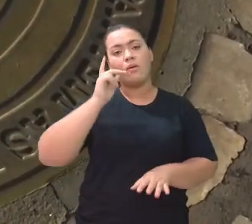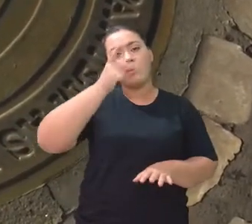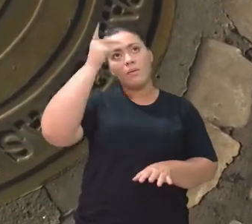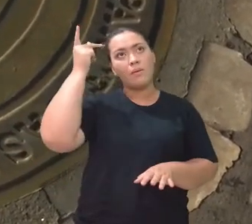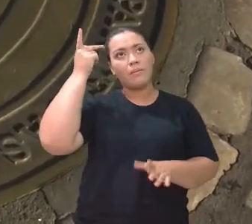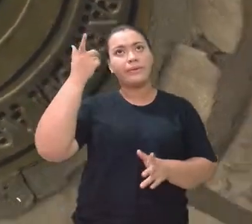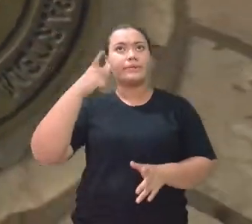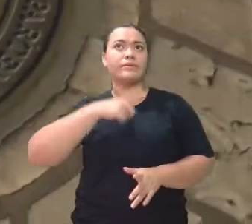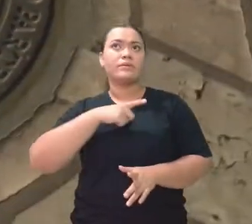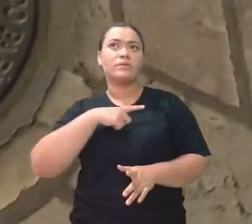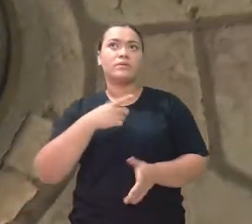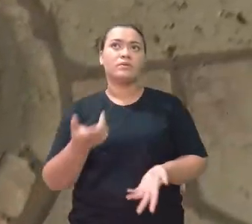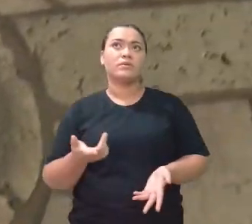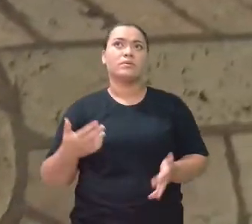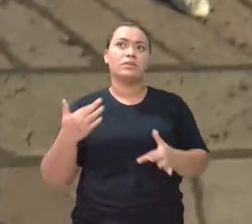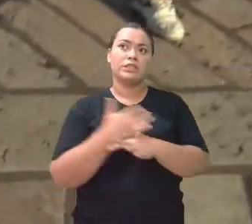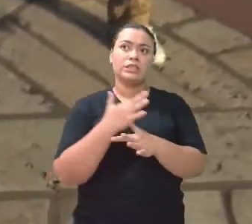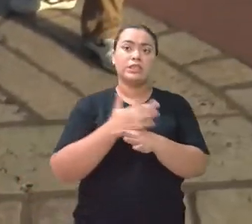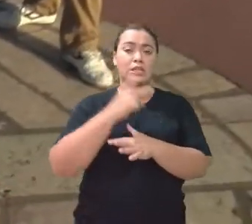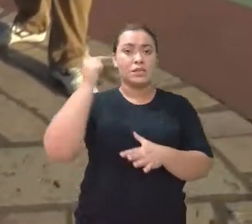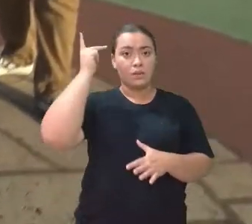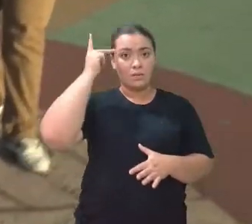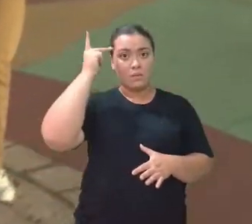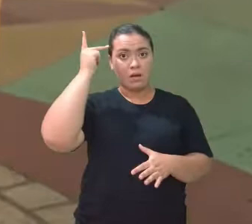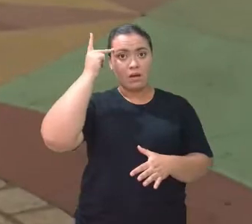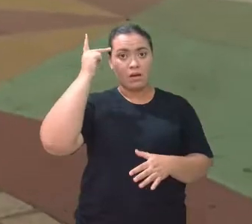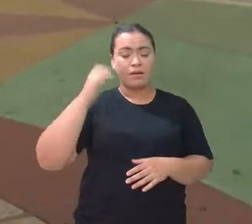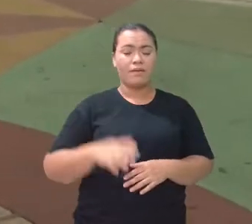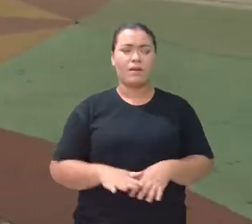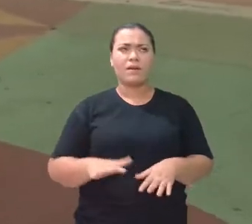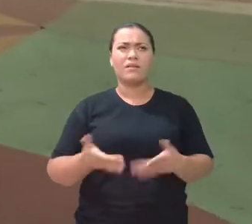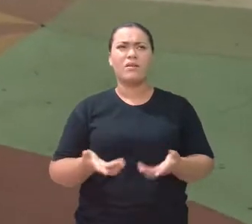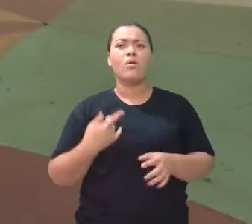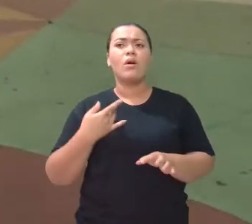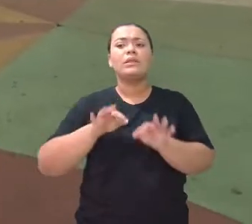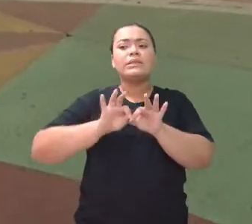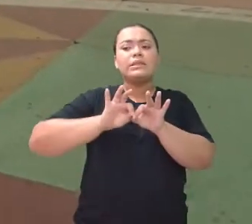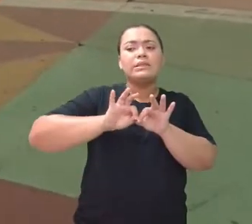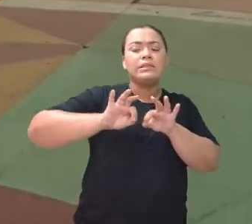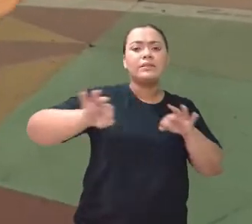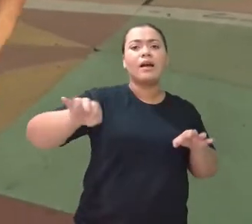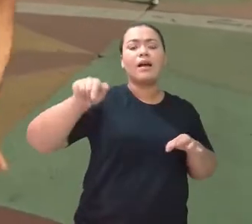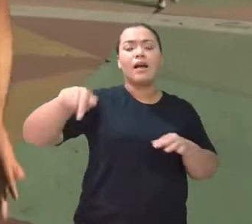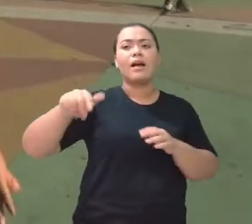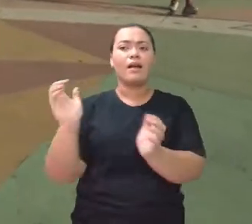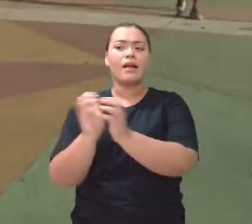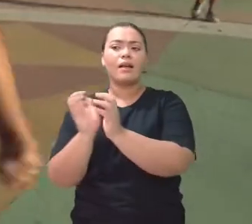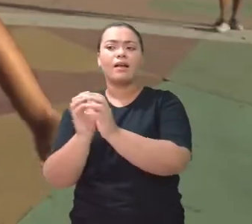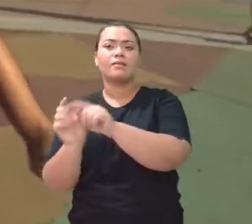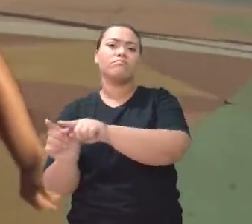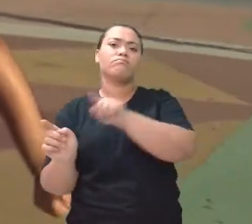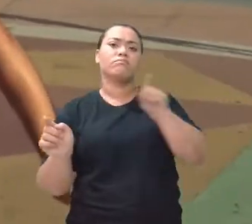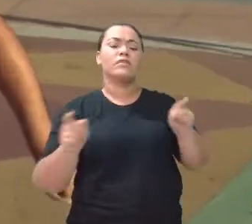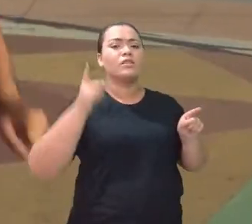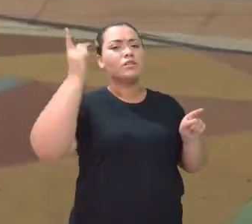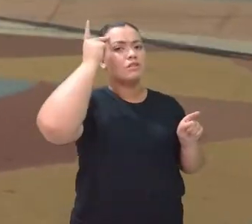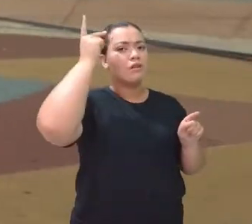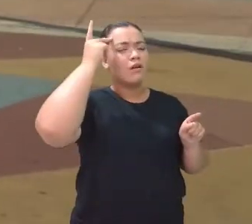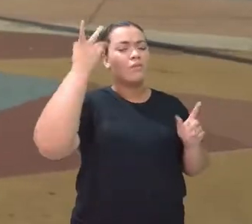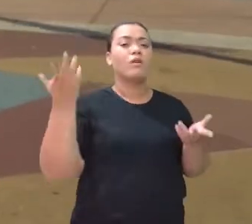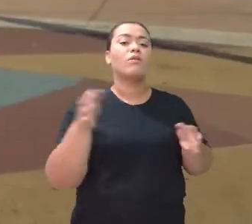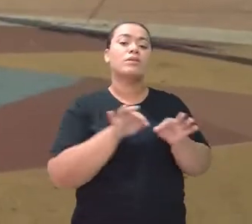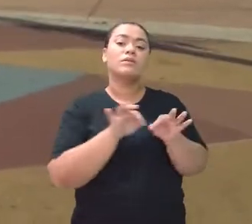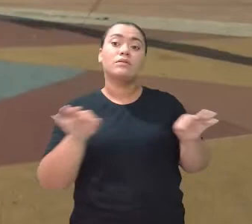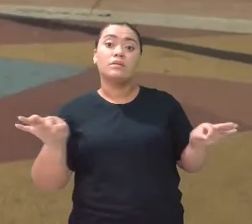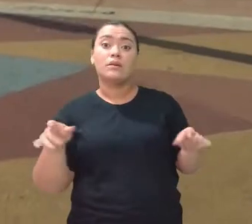que esteja na cidade de São Paulo, aí quer saber a distância de Recife até ele que está lá em São Paulo. Então vai